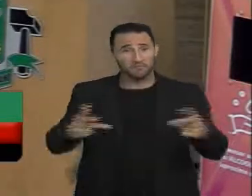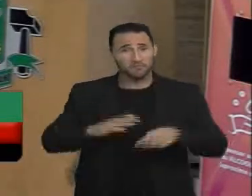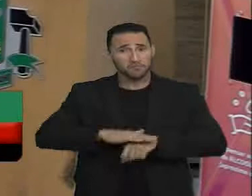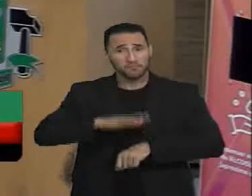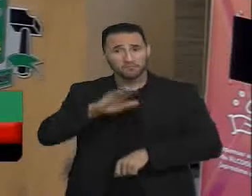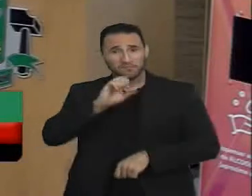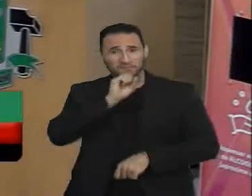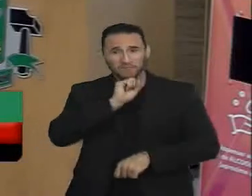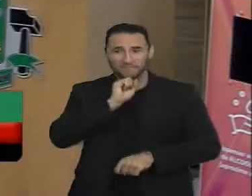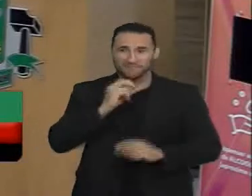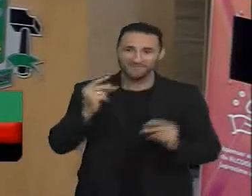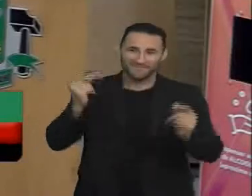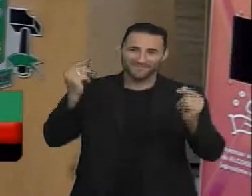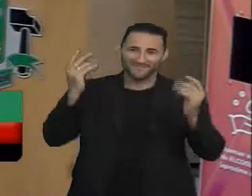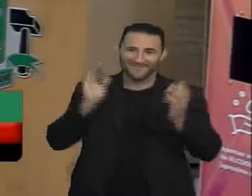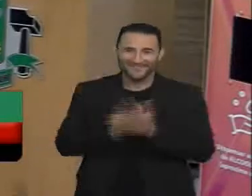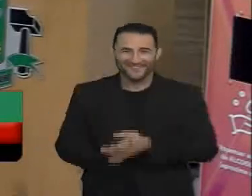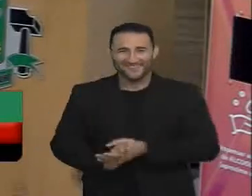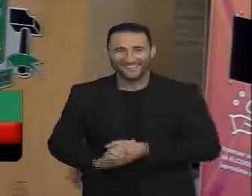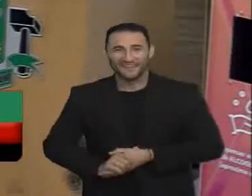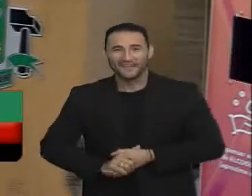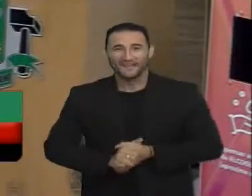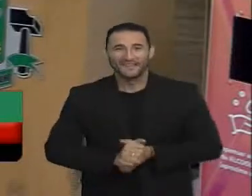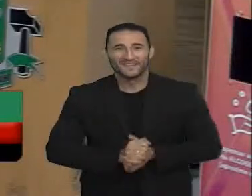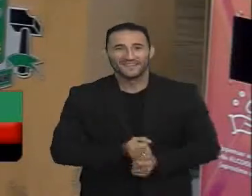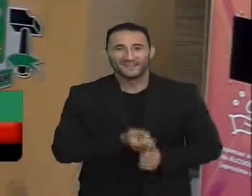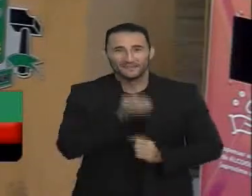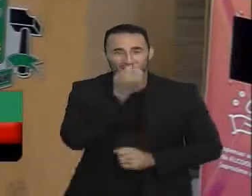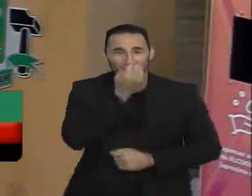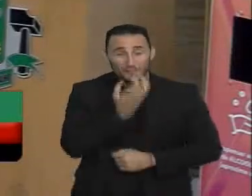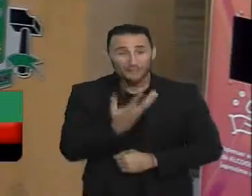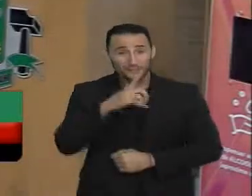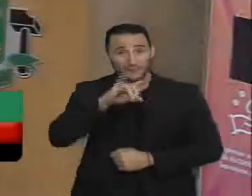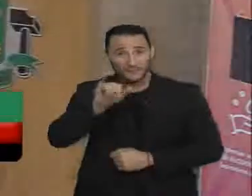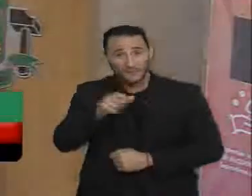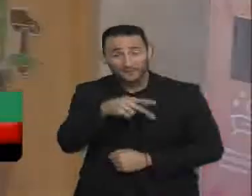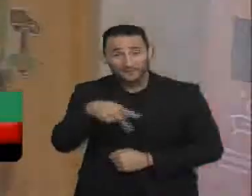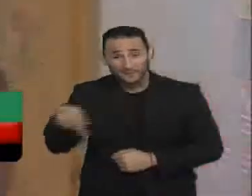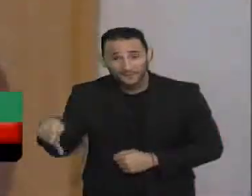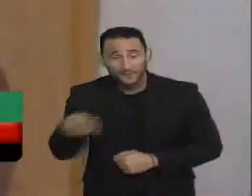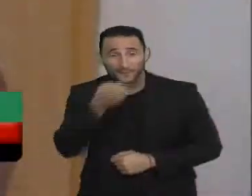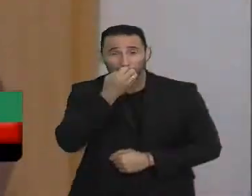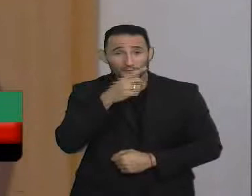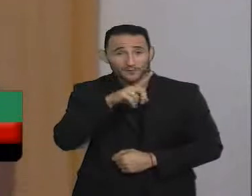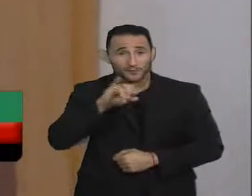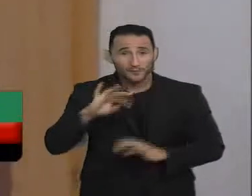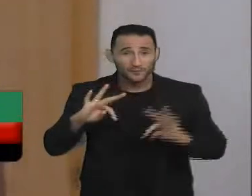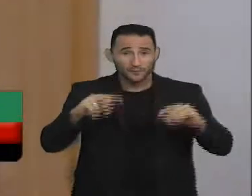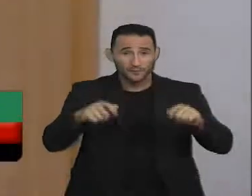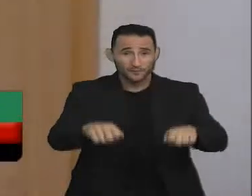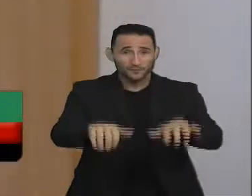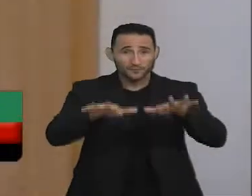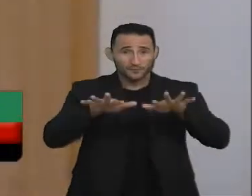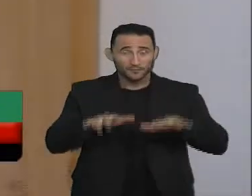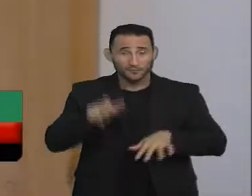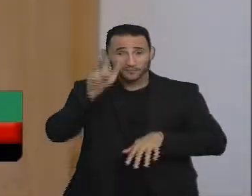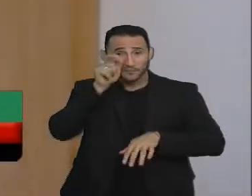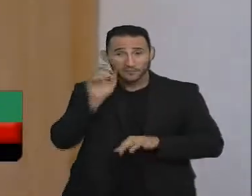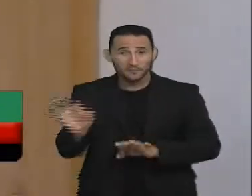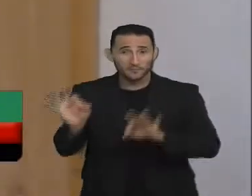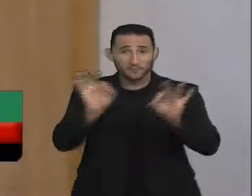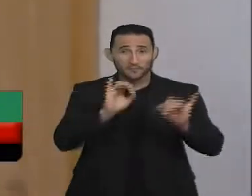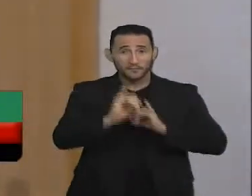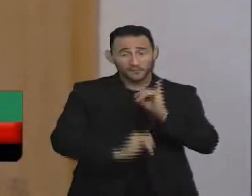nossa casa. Que bom. Bom dia, senhor presidente. Bom dia, senhoras e senhores vereadores, ao público presente, aos internautas,